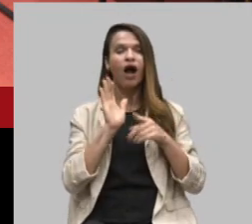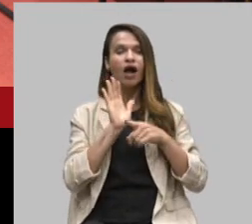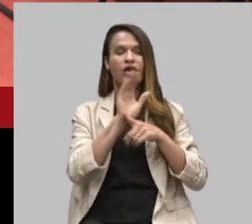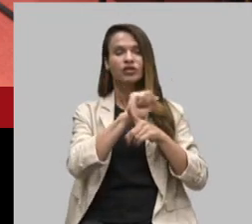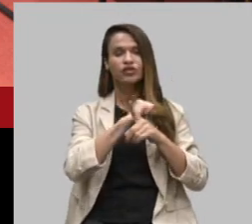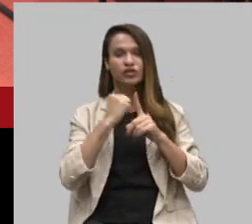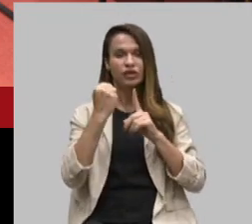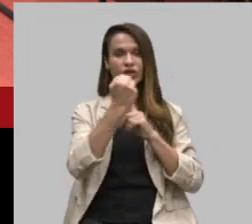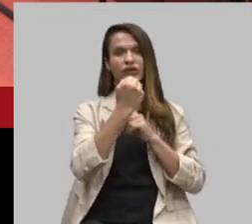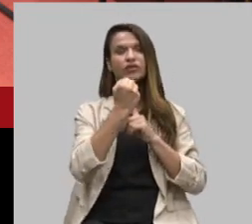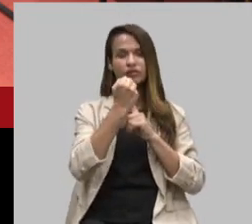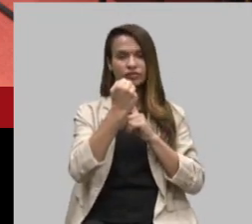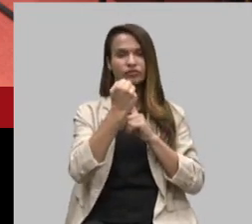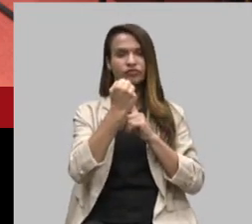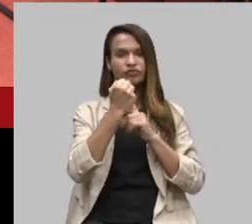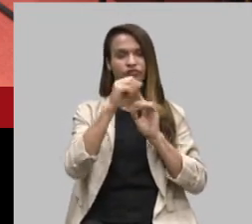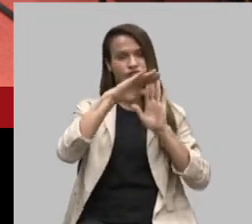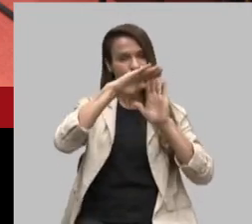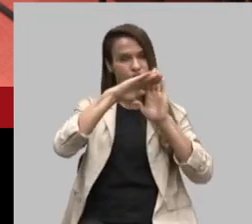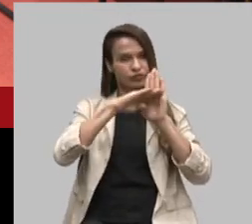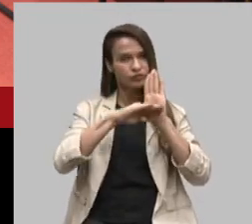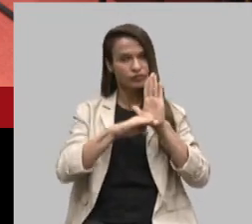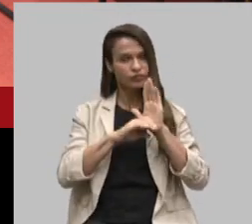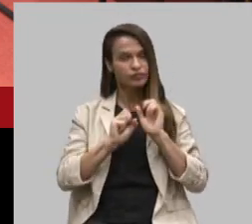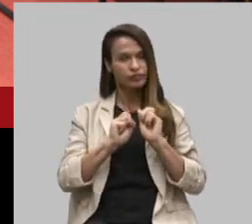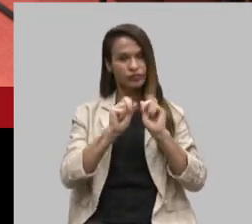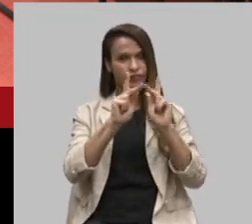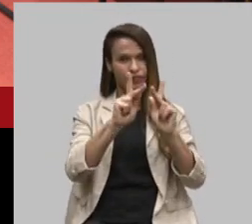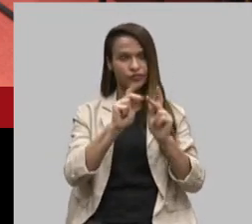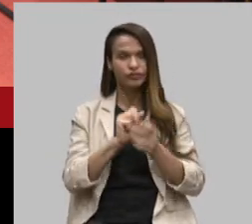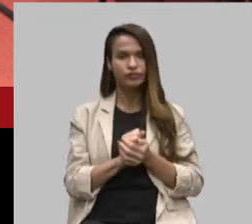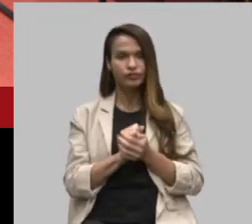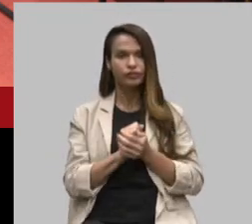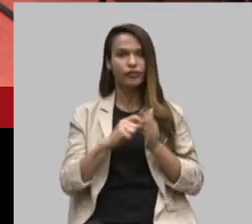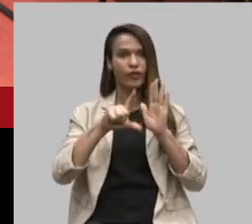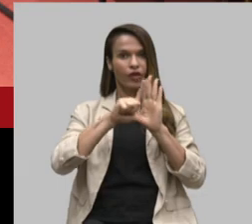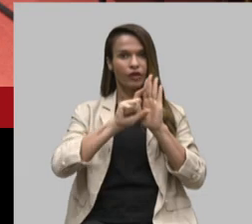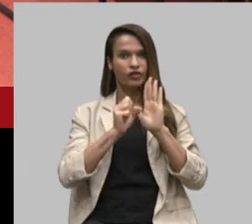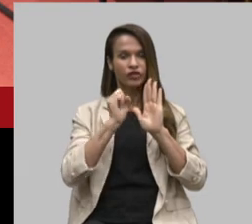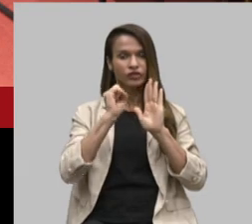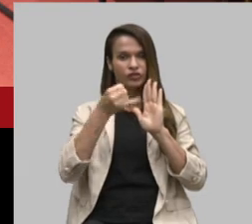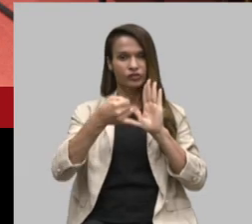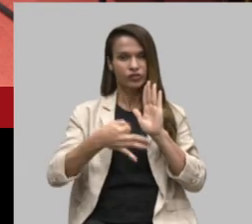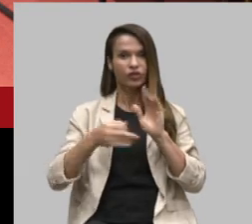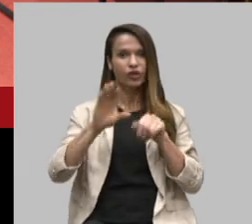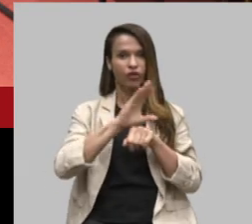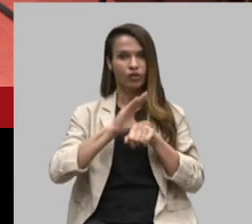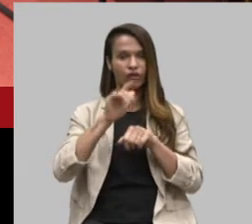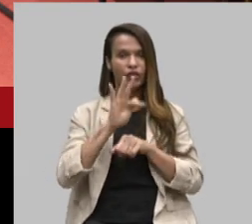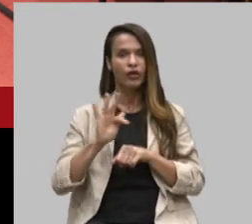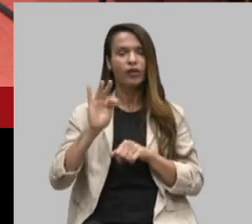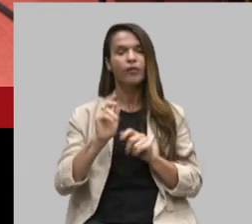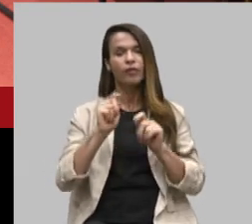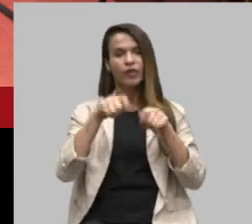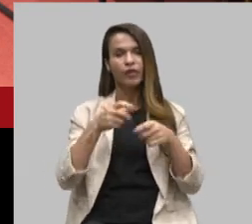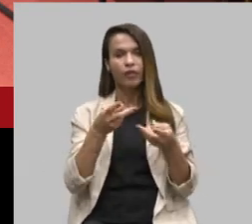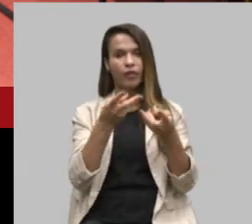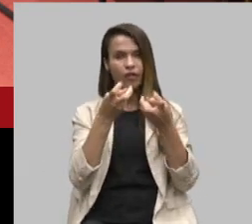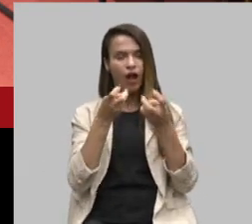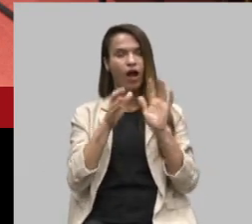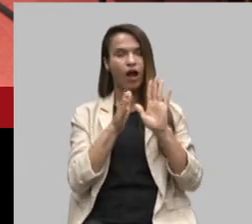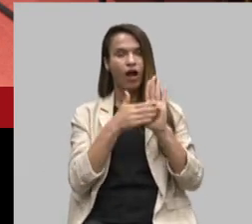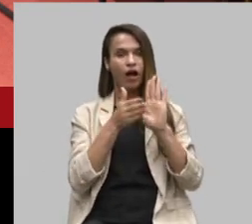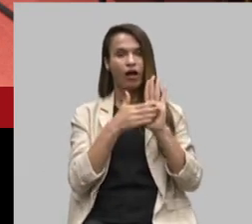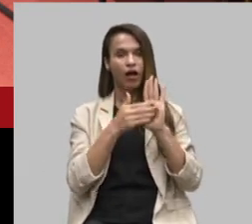seus quadros Ok devido a lei citada na Constituição Federal podemos ver que o viés dessa proposta é